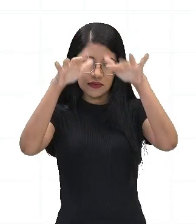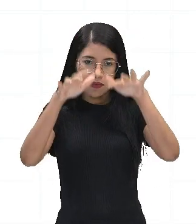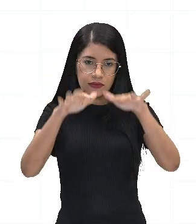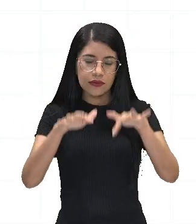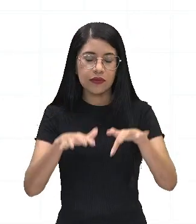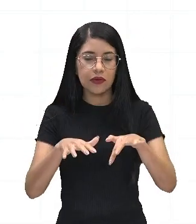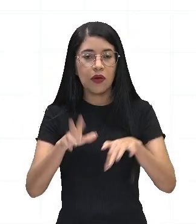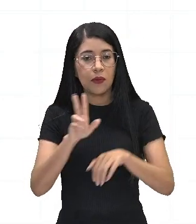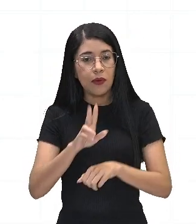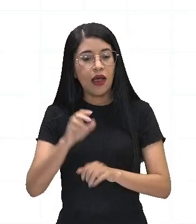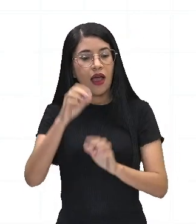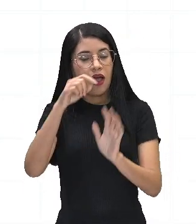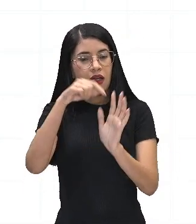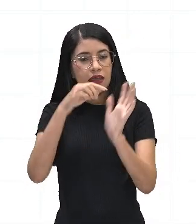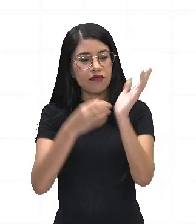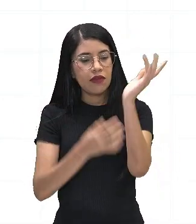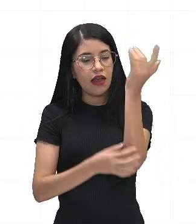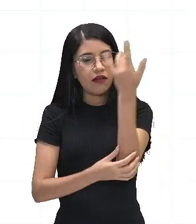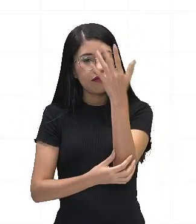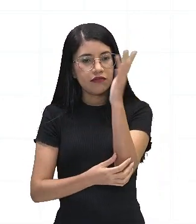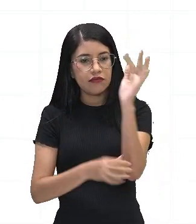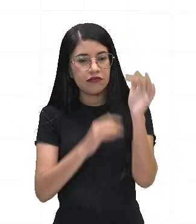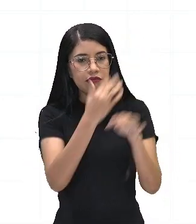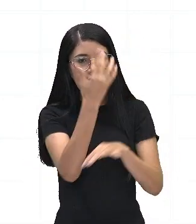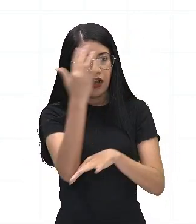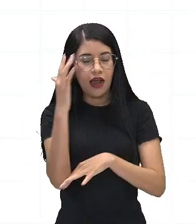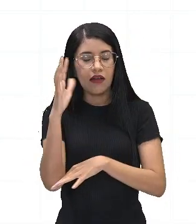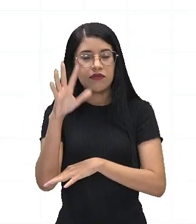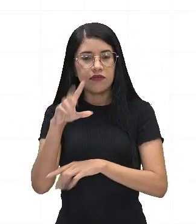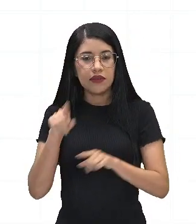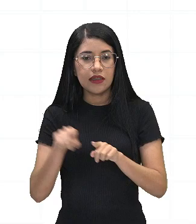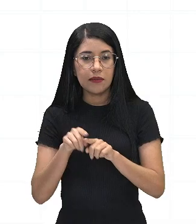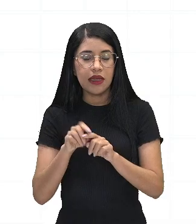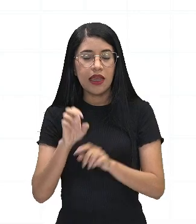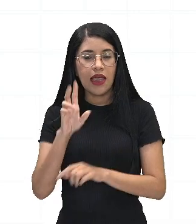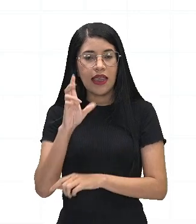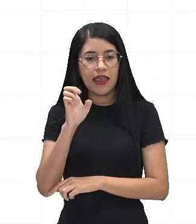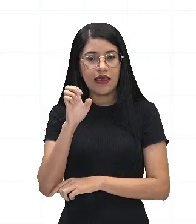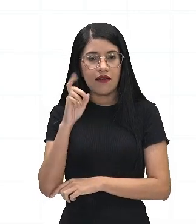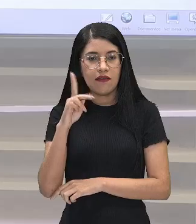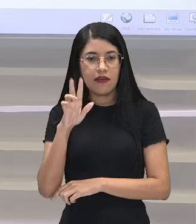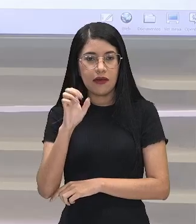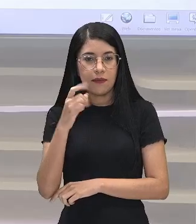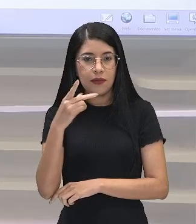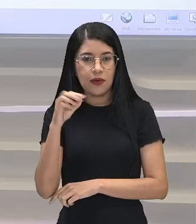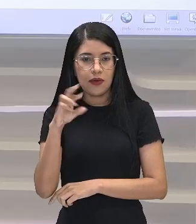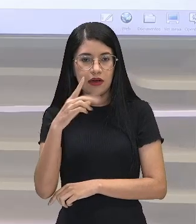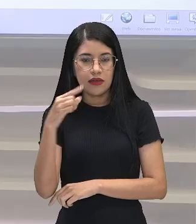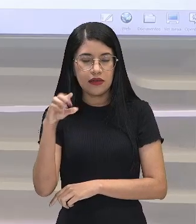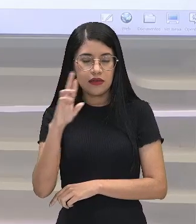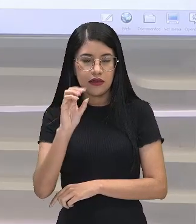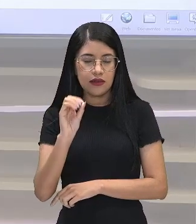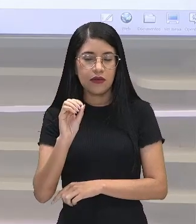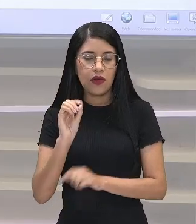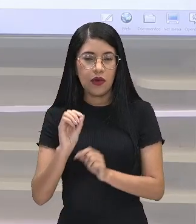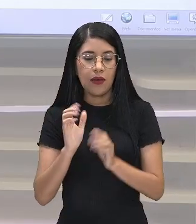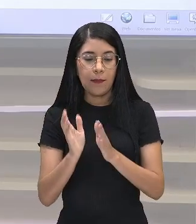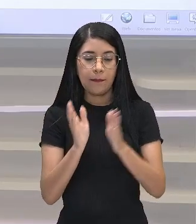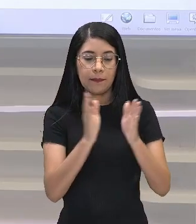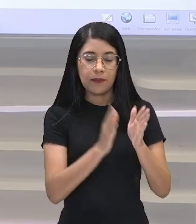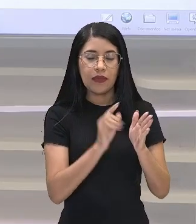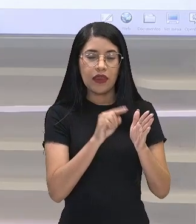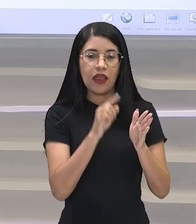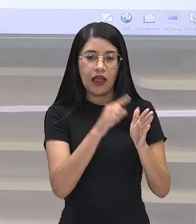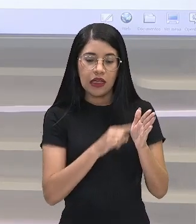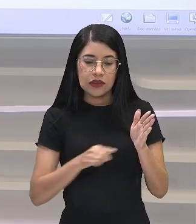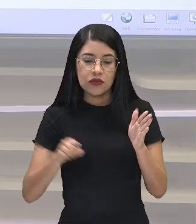importante a gente falar o que é evaporação. Nós vimos lá que é uma das etapas que ocorre no